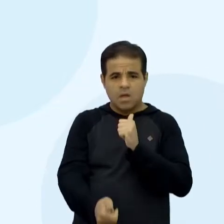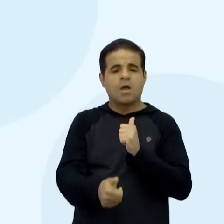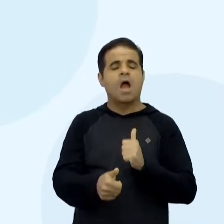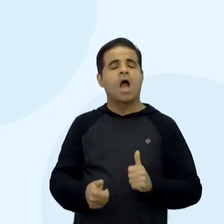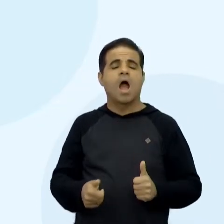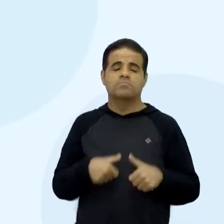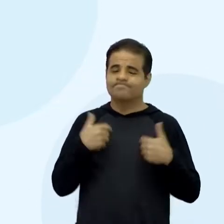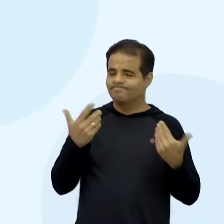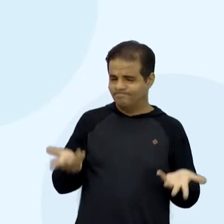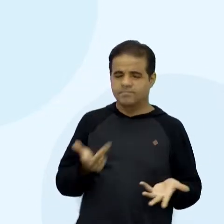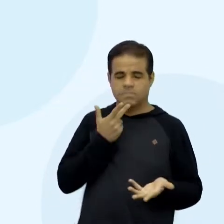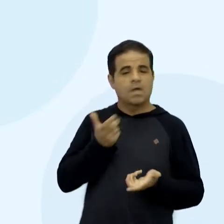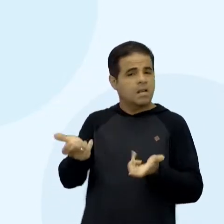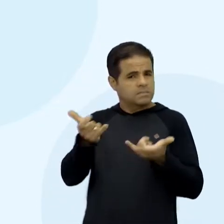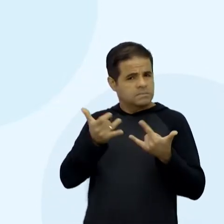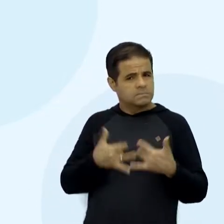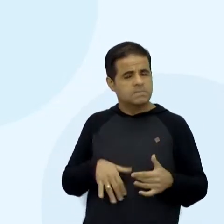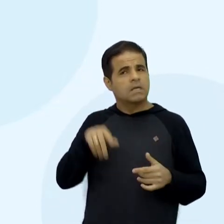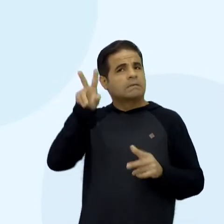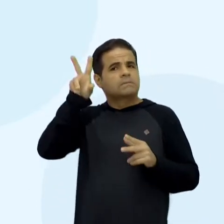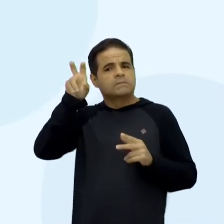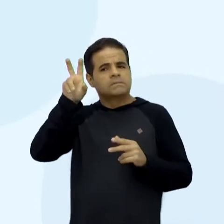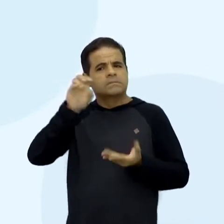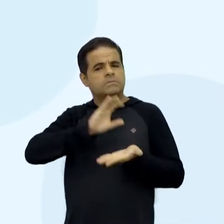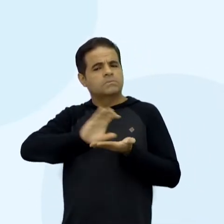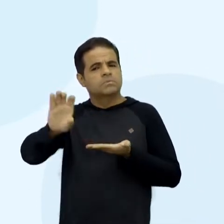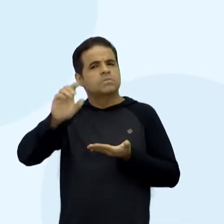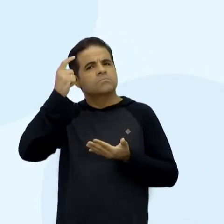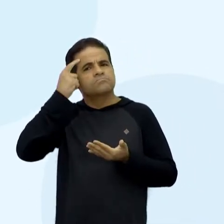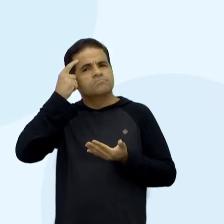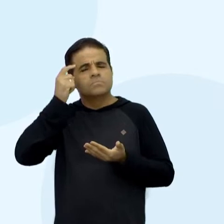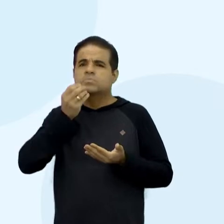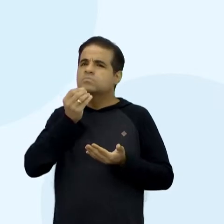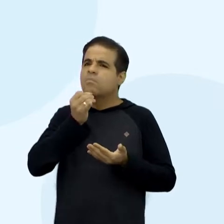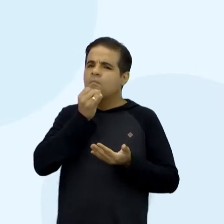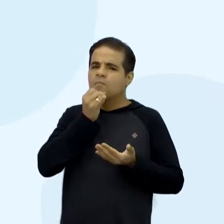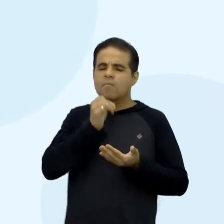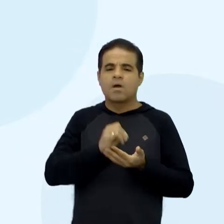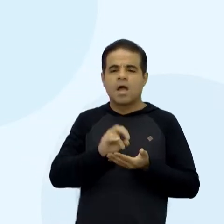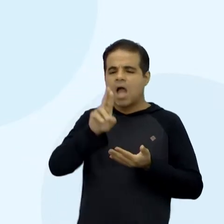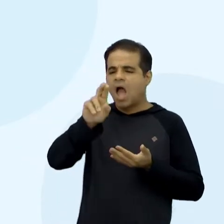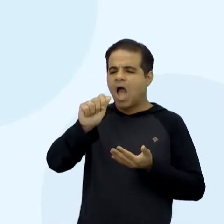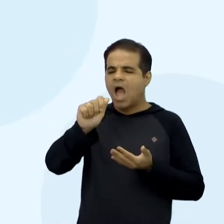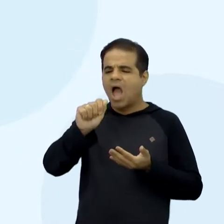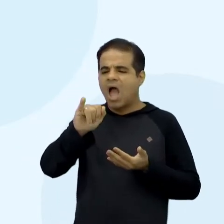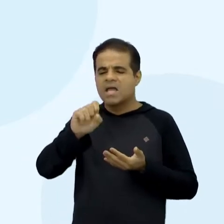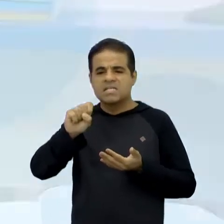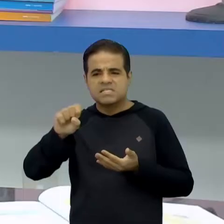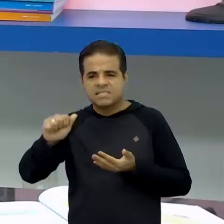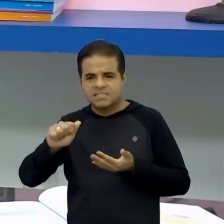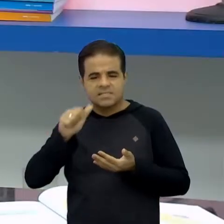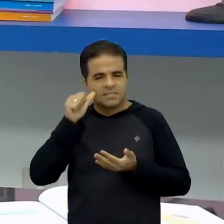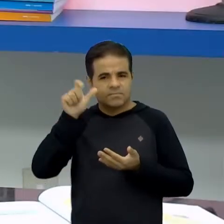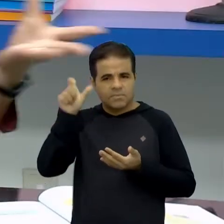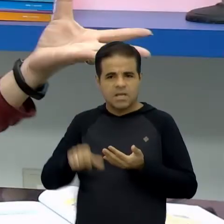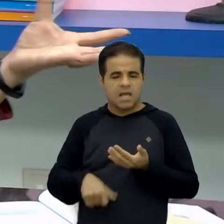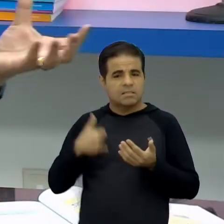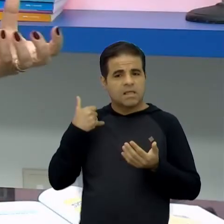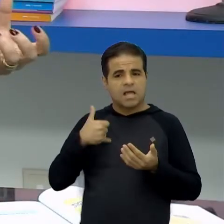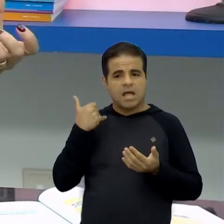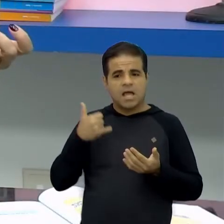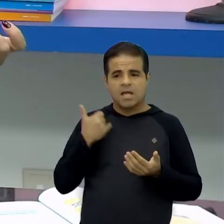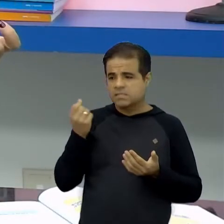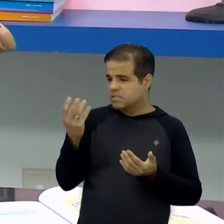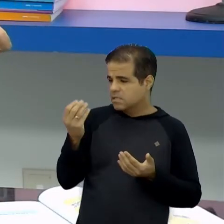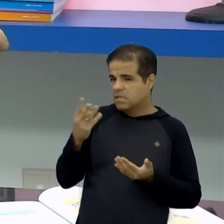aí a gente, quando ela fala isso, nessa questão de patrocínio, eu vejo a Raíssa com 13 anos e quem não quer